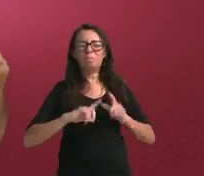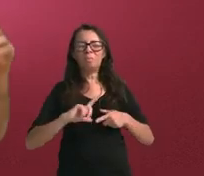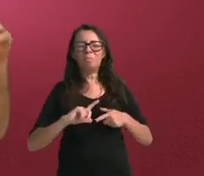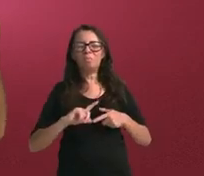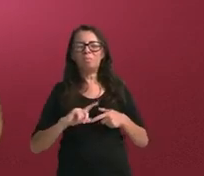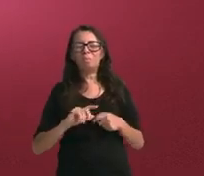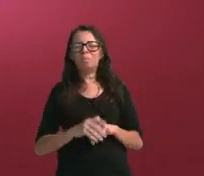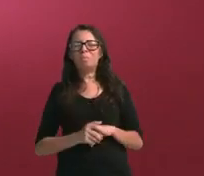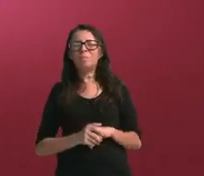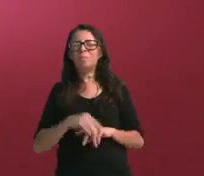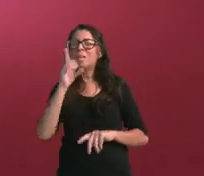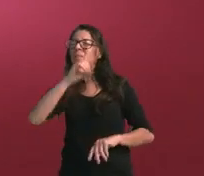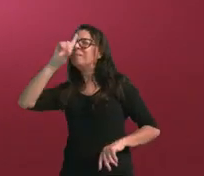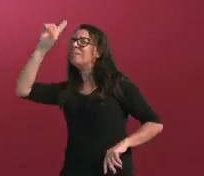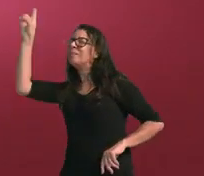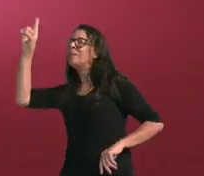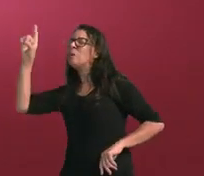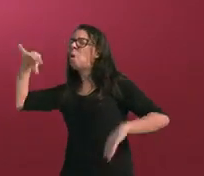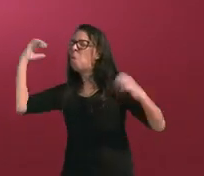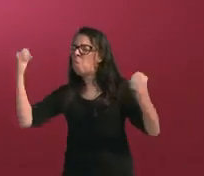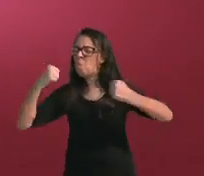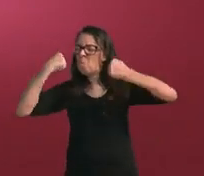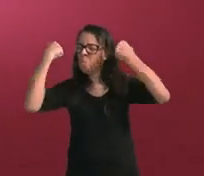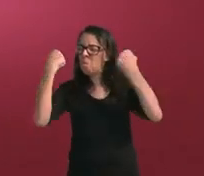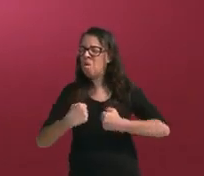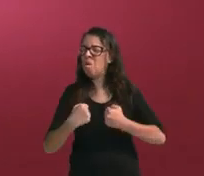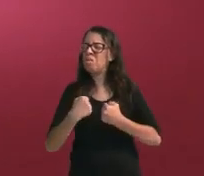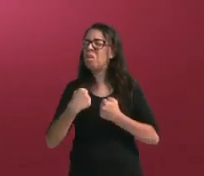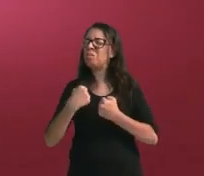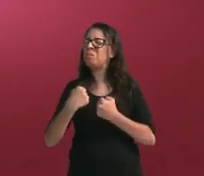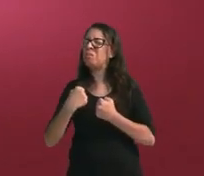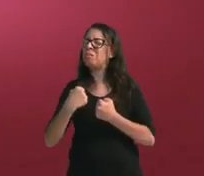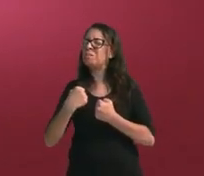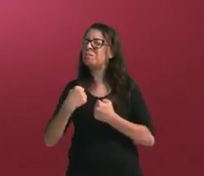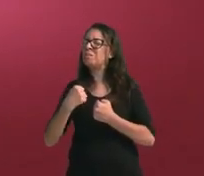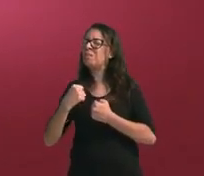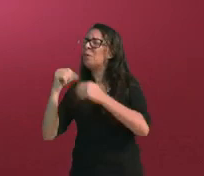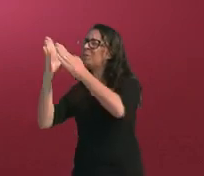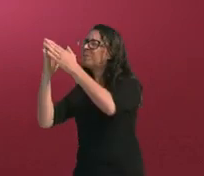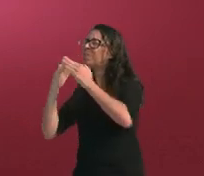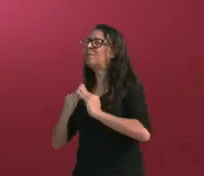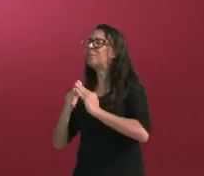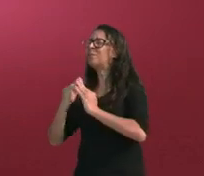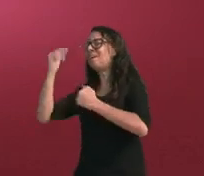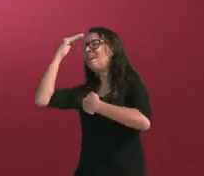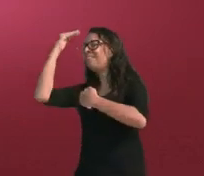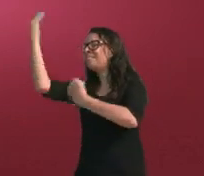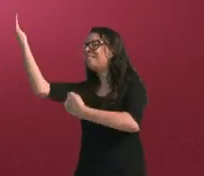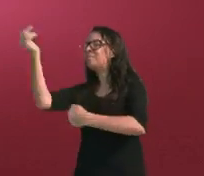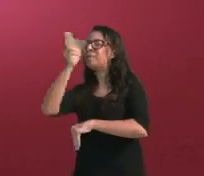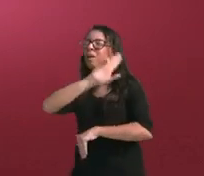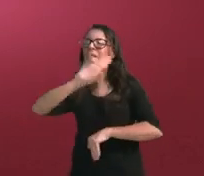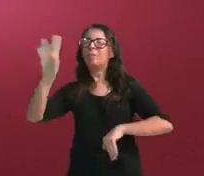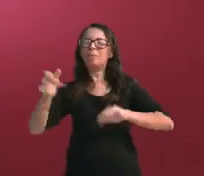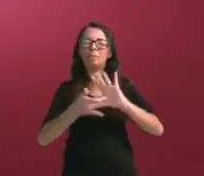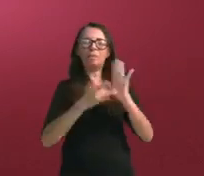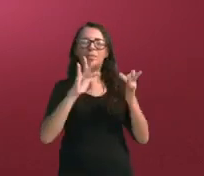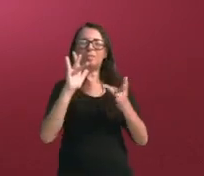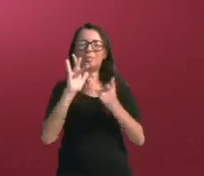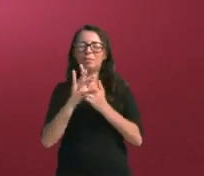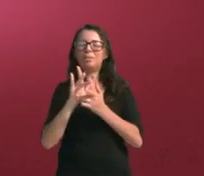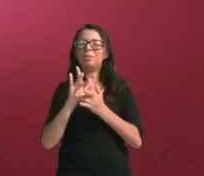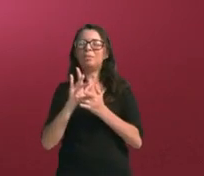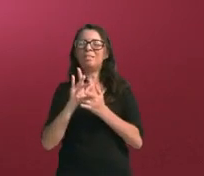Todo-Poderoso, essa oração nós fazemos no nome santo do Teu Filho amado Jesus, que vive e reina para todos sempre. E